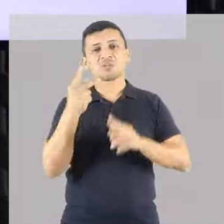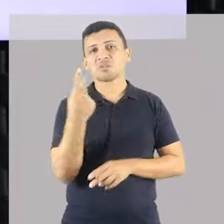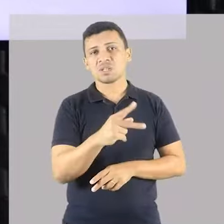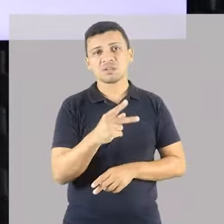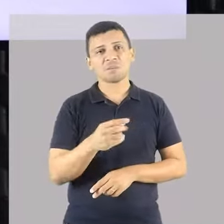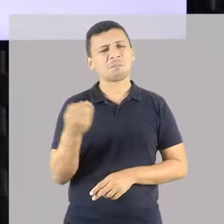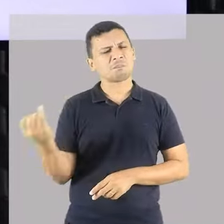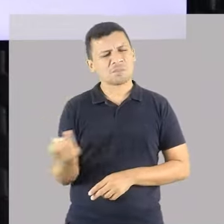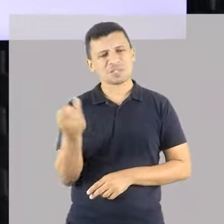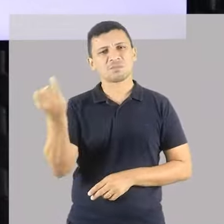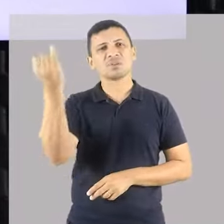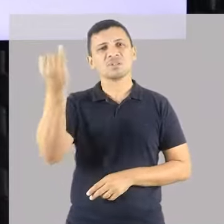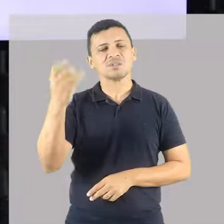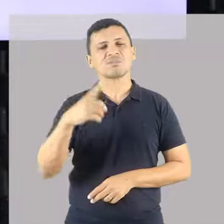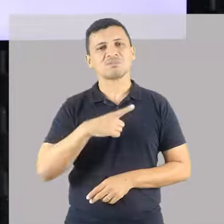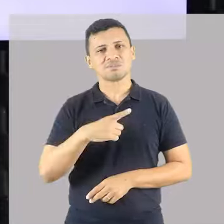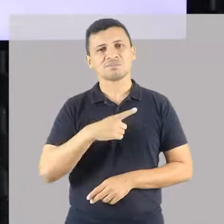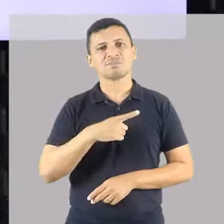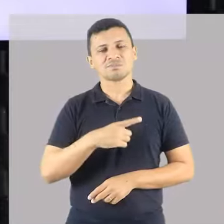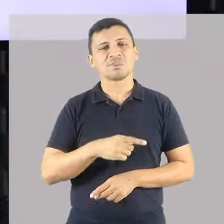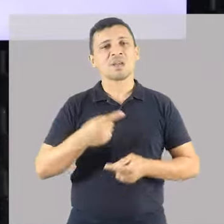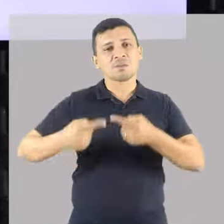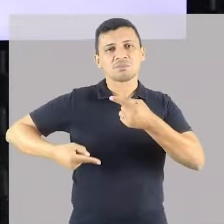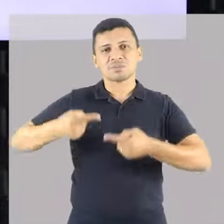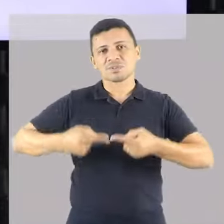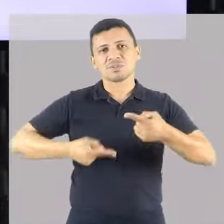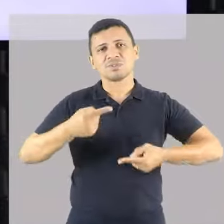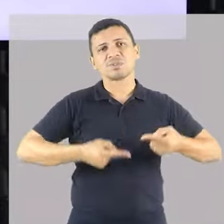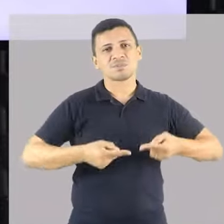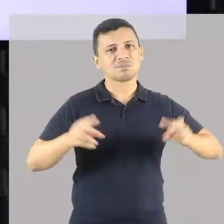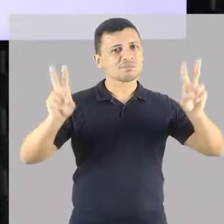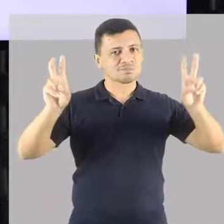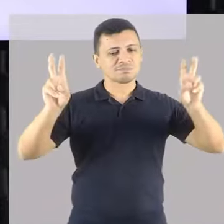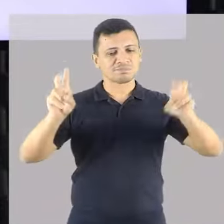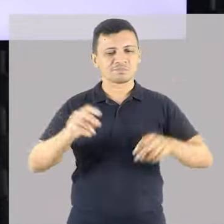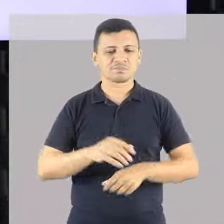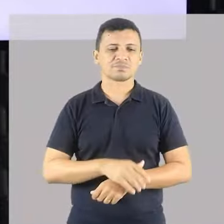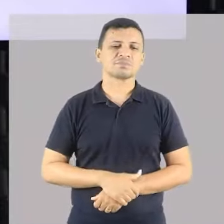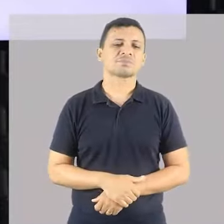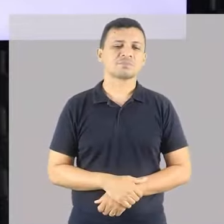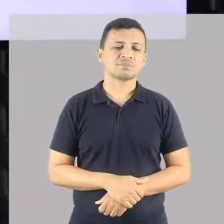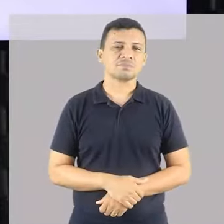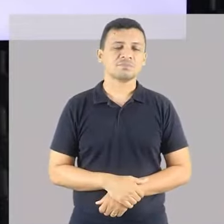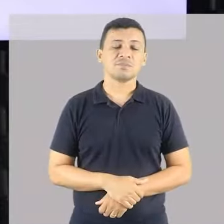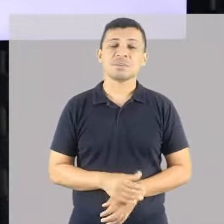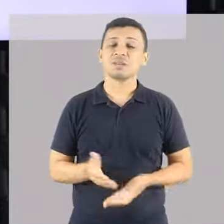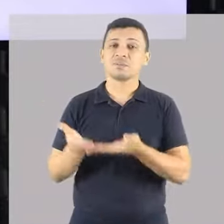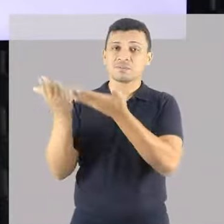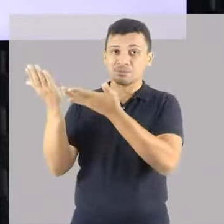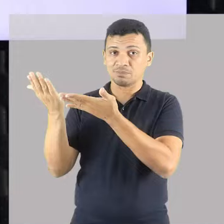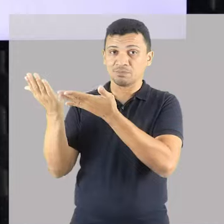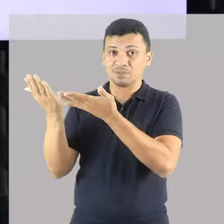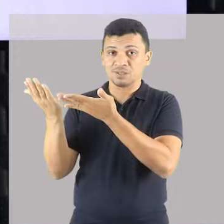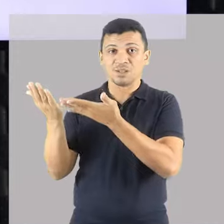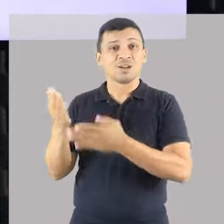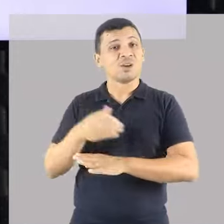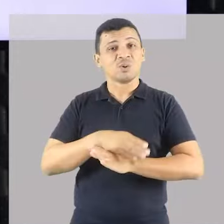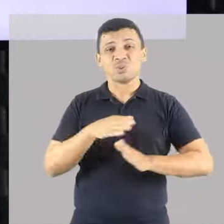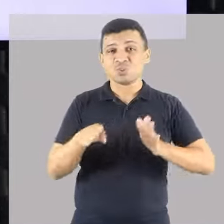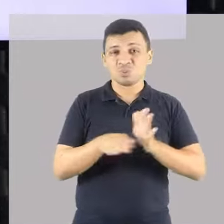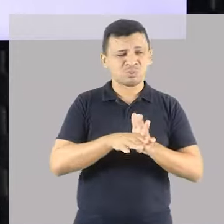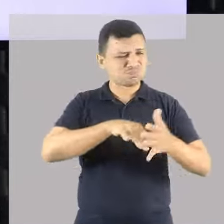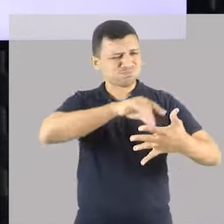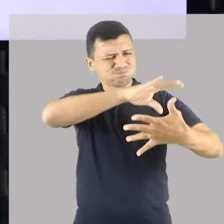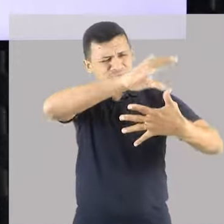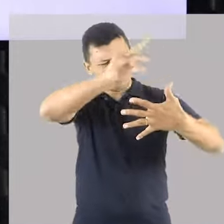mais relevantes as mais consistentes para se discutir sobre aquela temática tá então esses fatores de textualidade